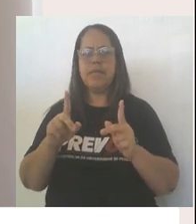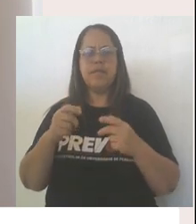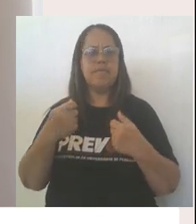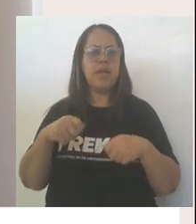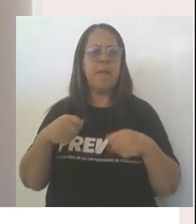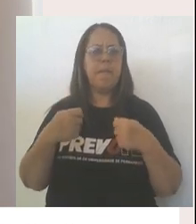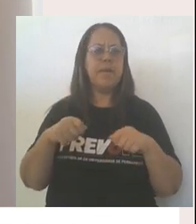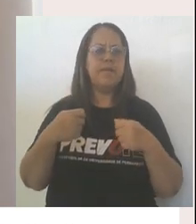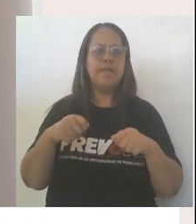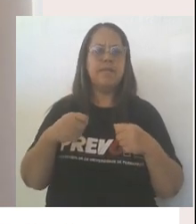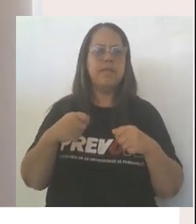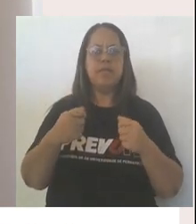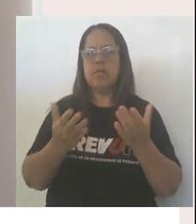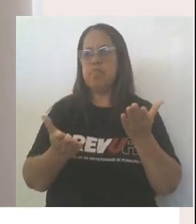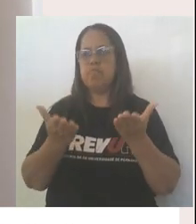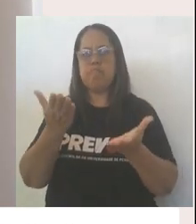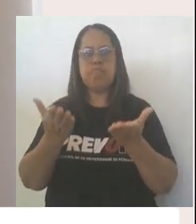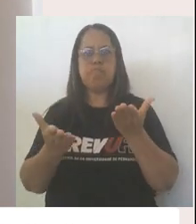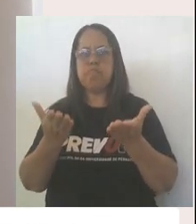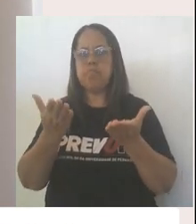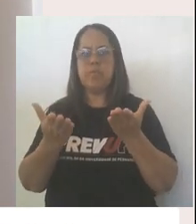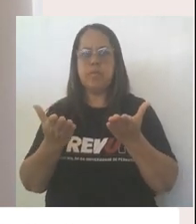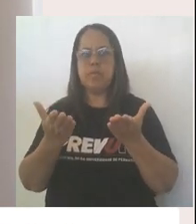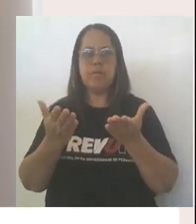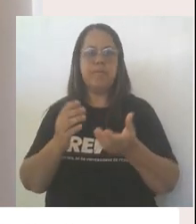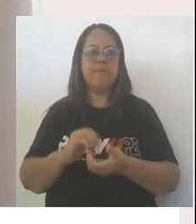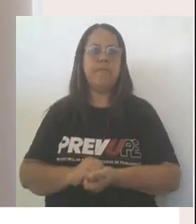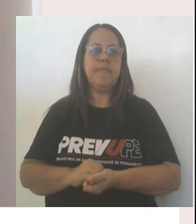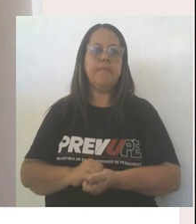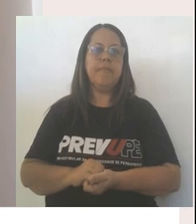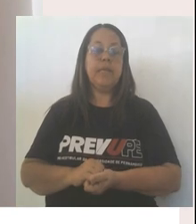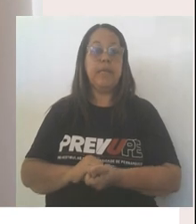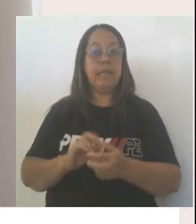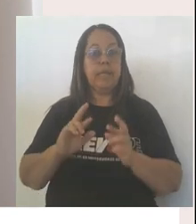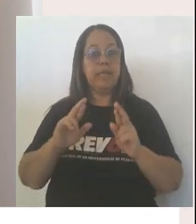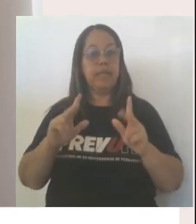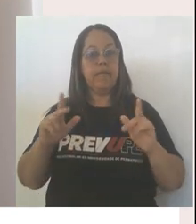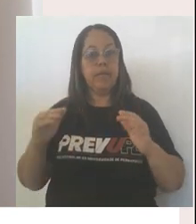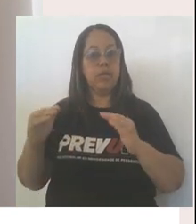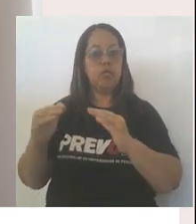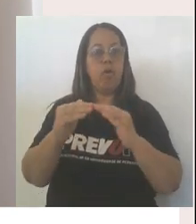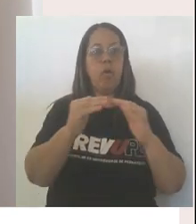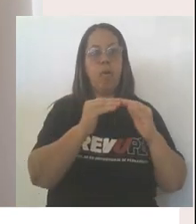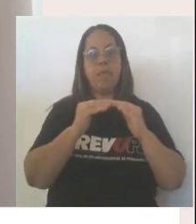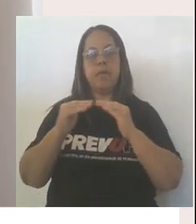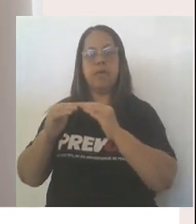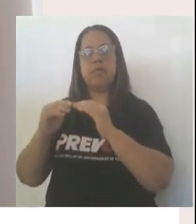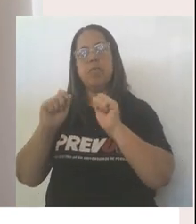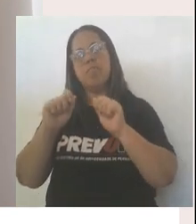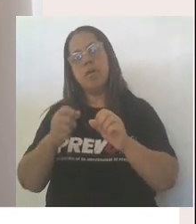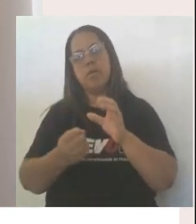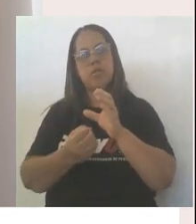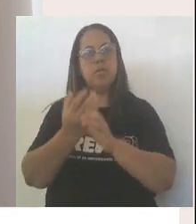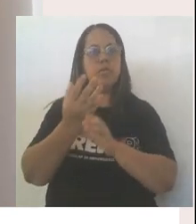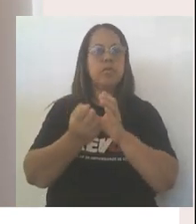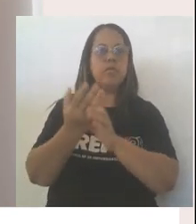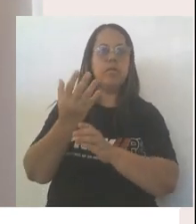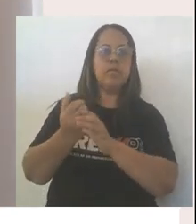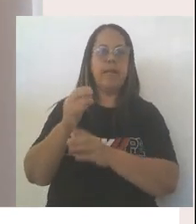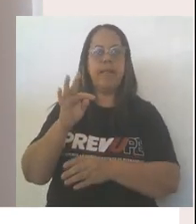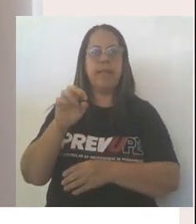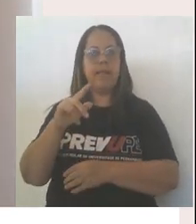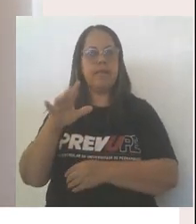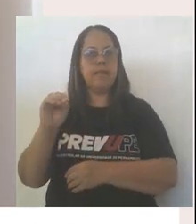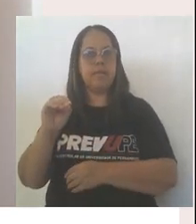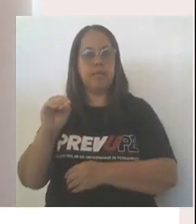estar necessariamente no equilíbrio, como no caso do Kc. Diferentes combinações de eletrodos podem gerar diferentes tensões